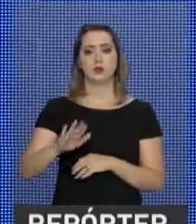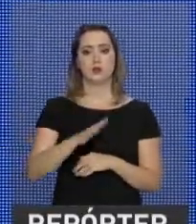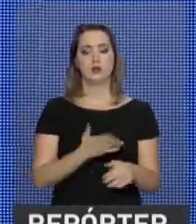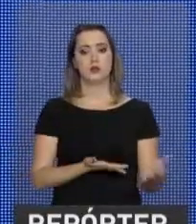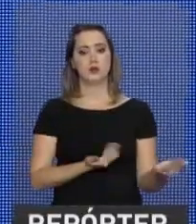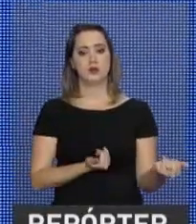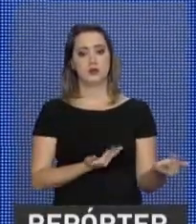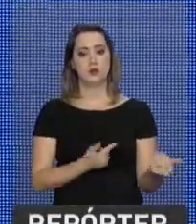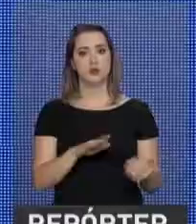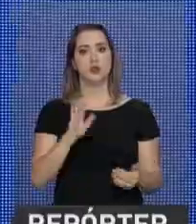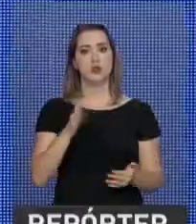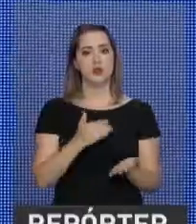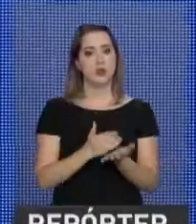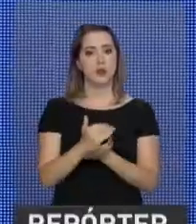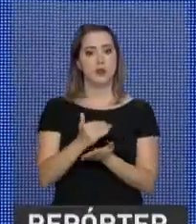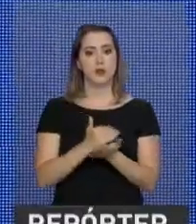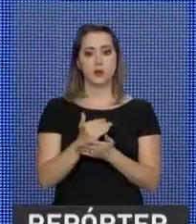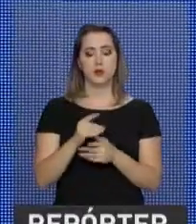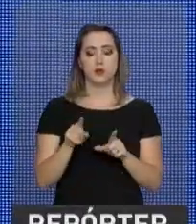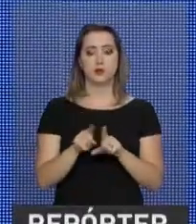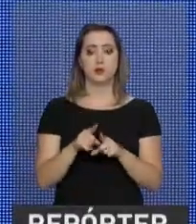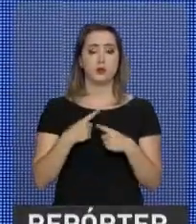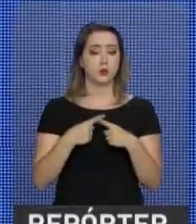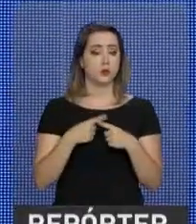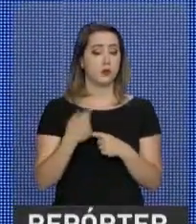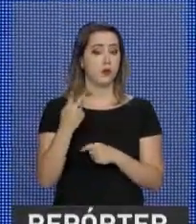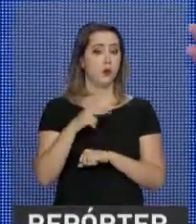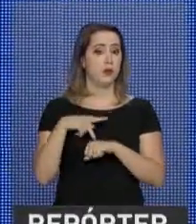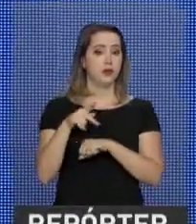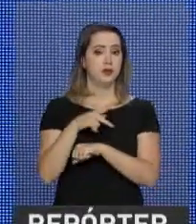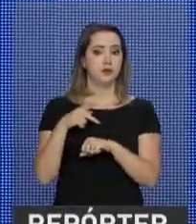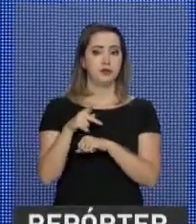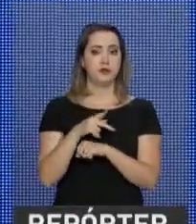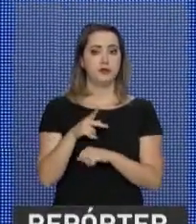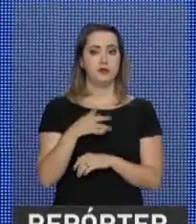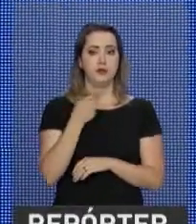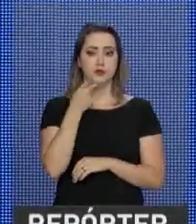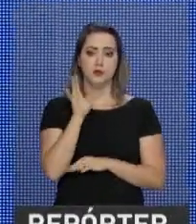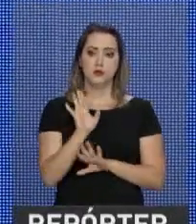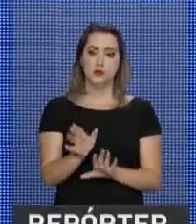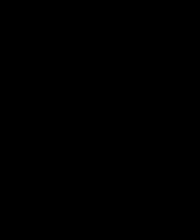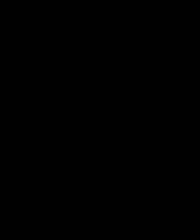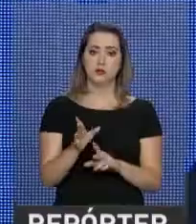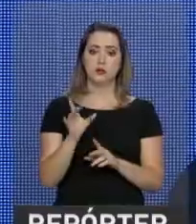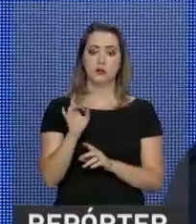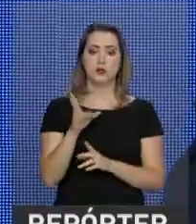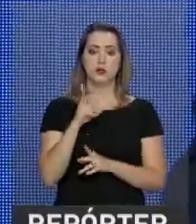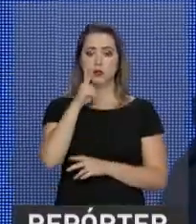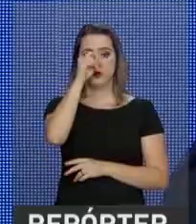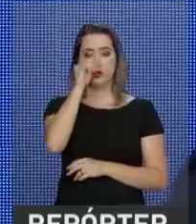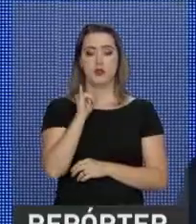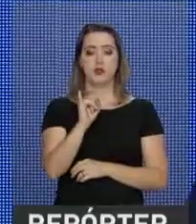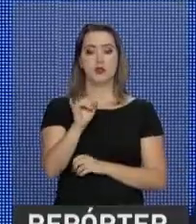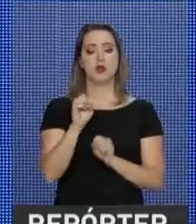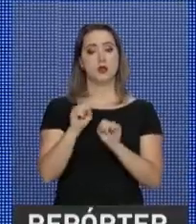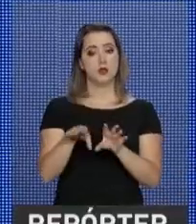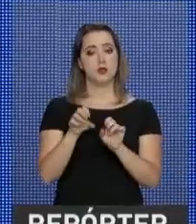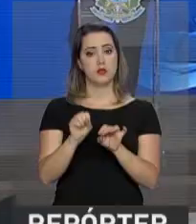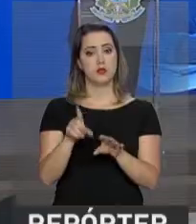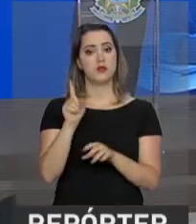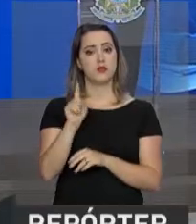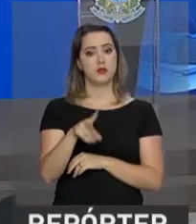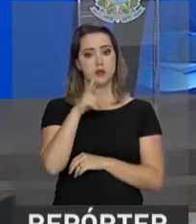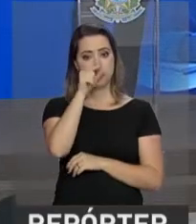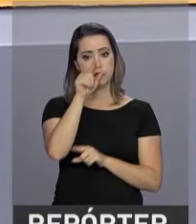jovens já começou, pois um país, vou dizer uma obviedade, só é forte com uma educação